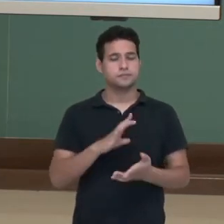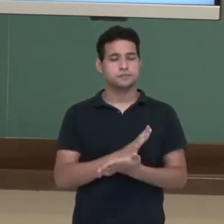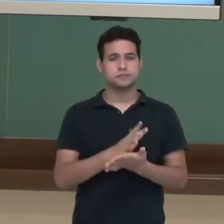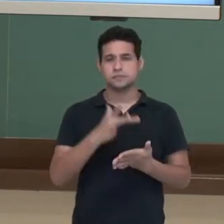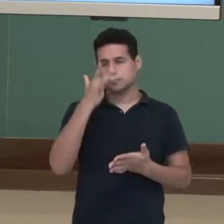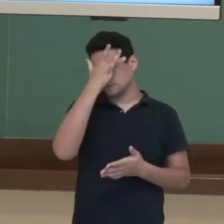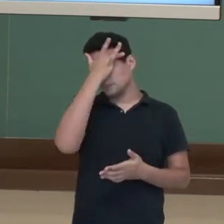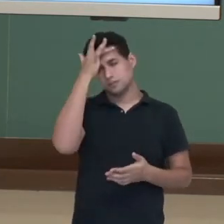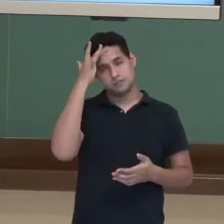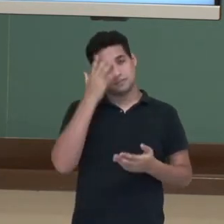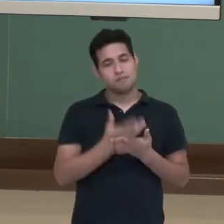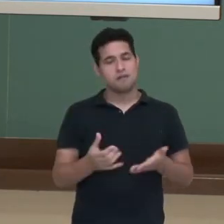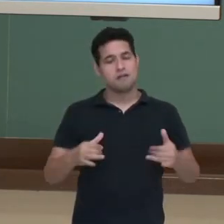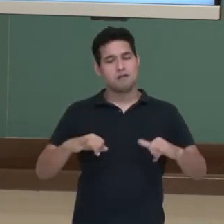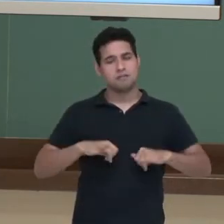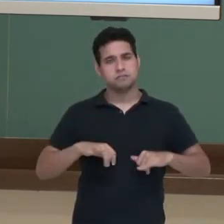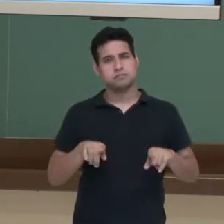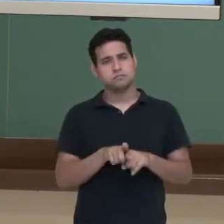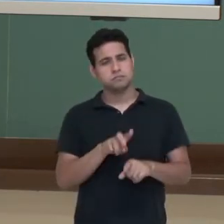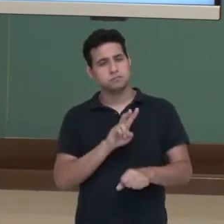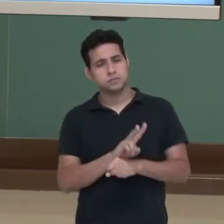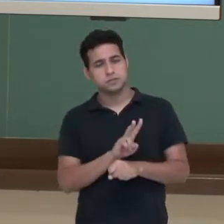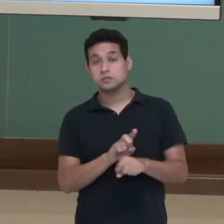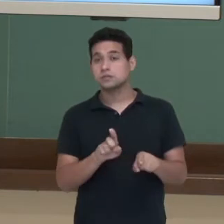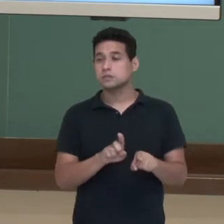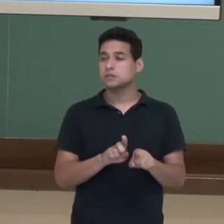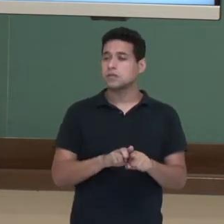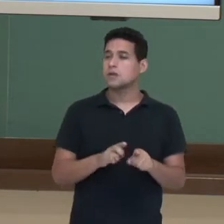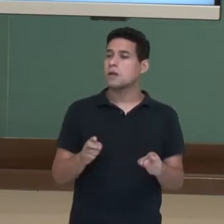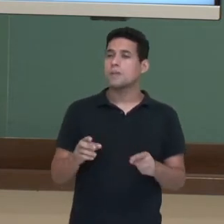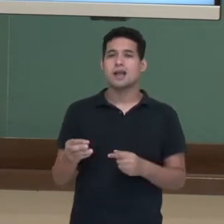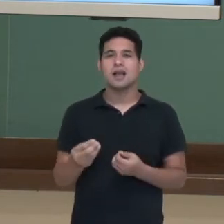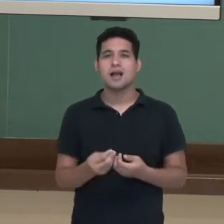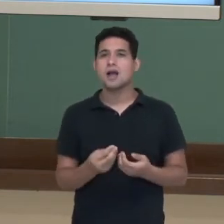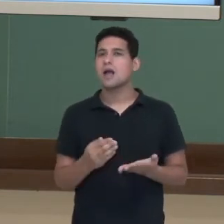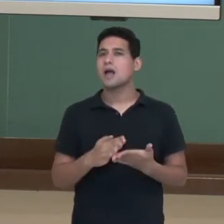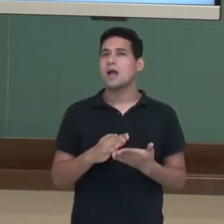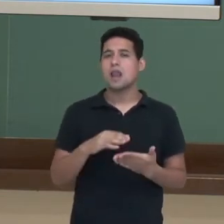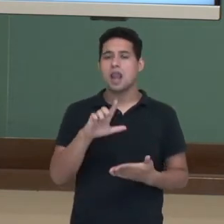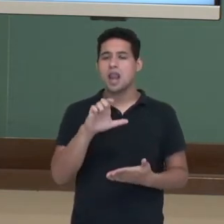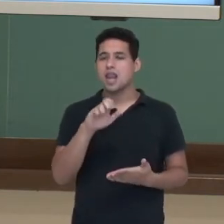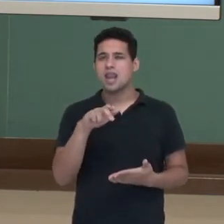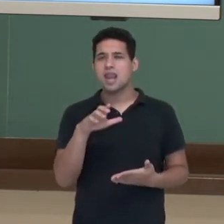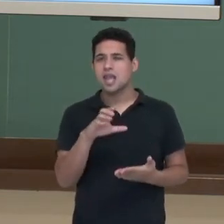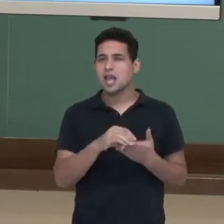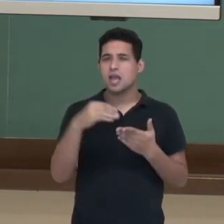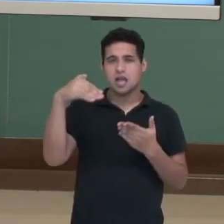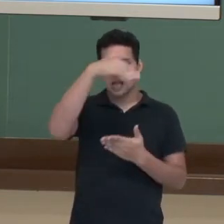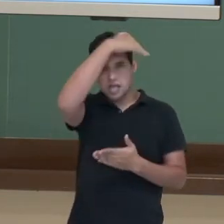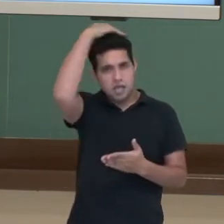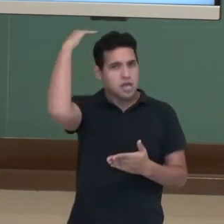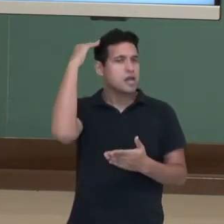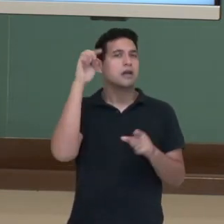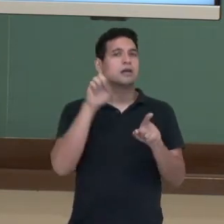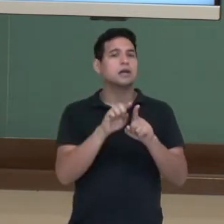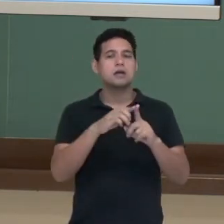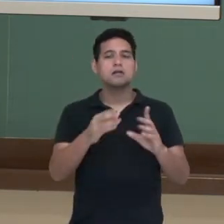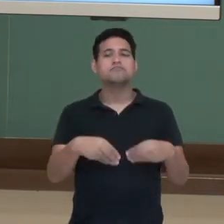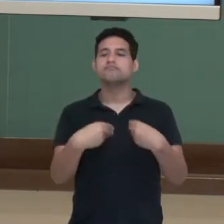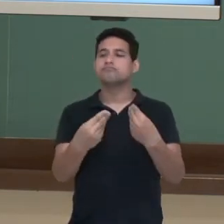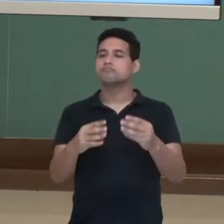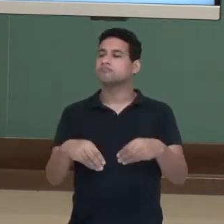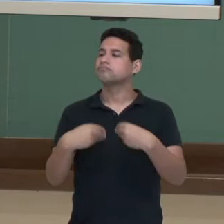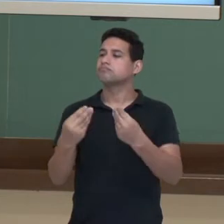estão passando por isso e há campanhas de arrecadar lenços, produtos de higiene e também